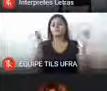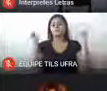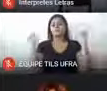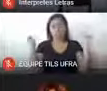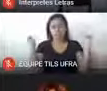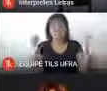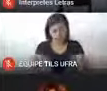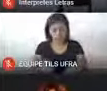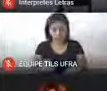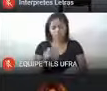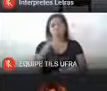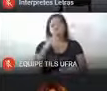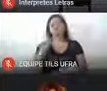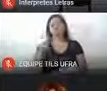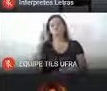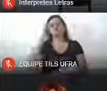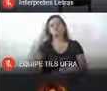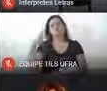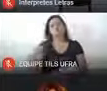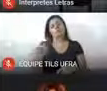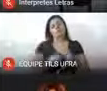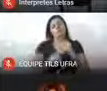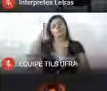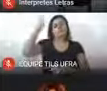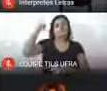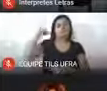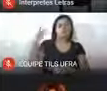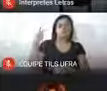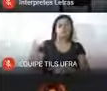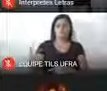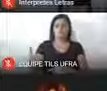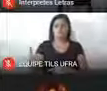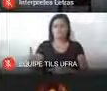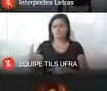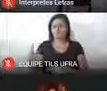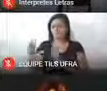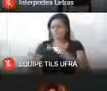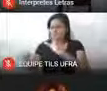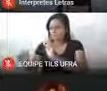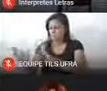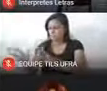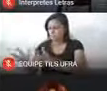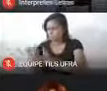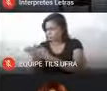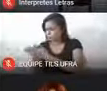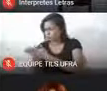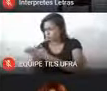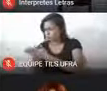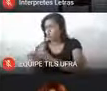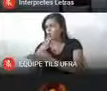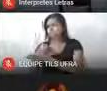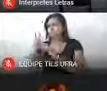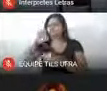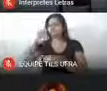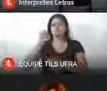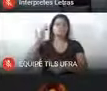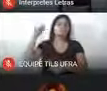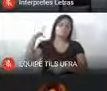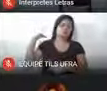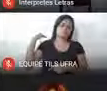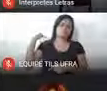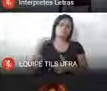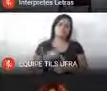a história dos indivíduos e das comunidades de falantes. Em outras palavras, a